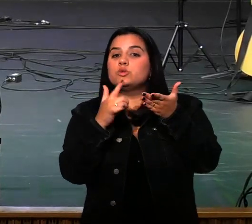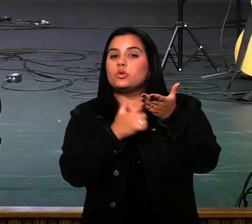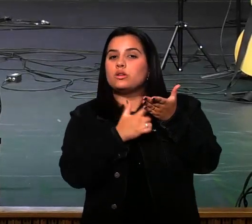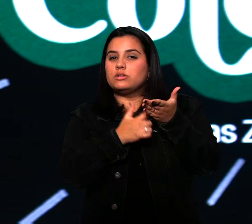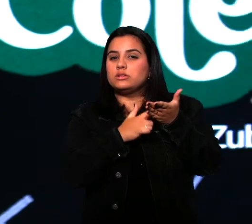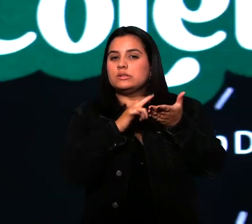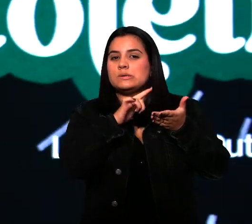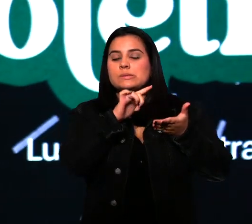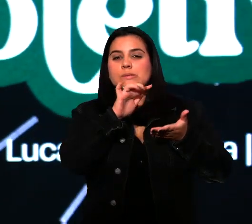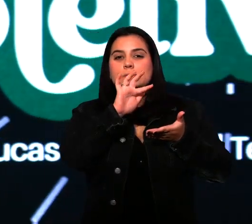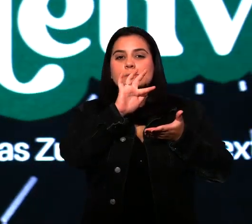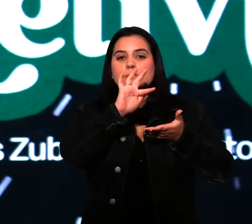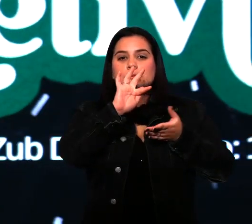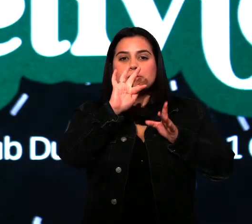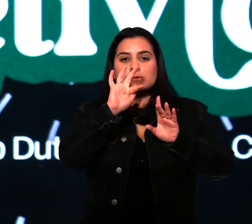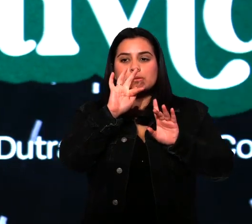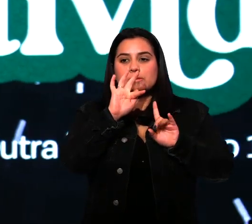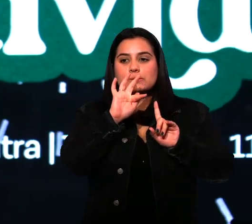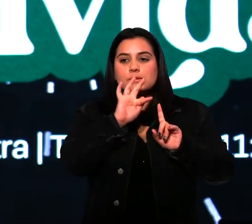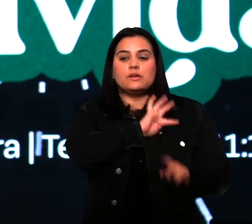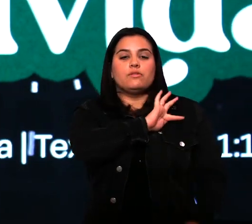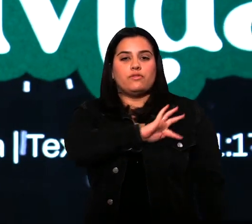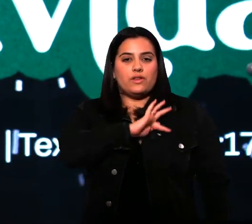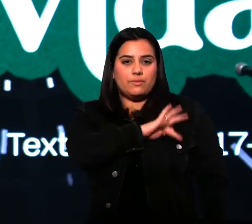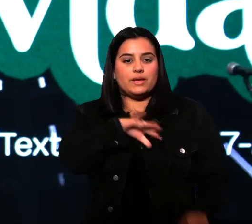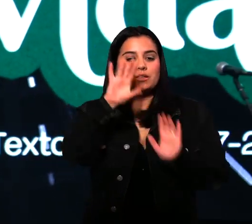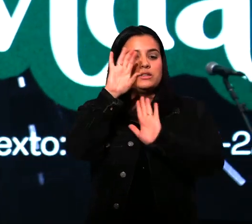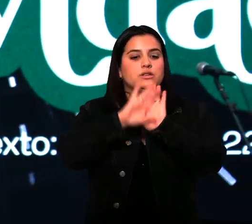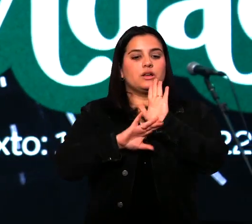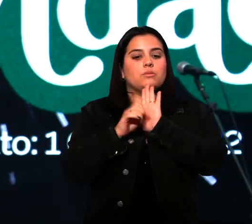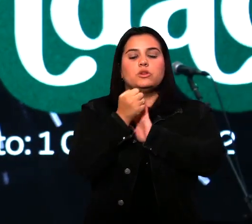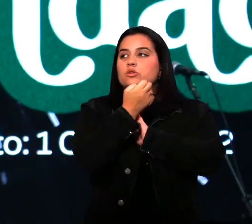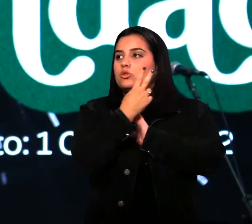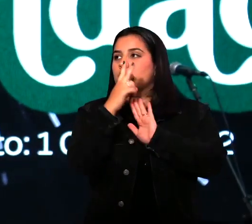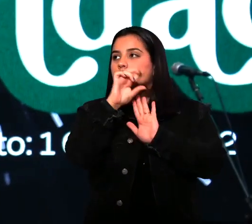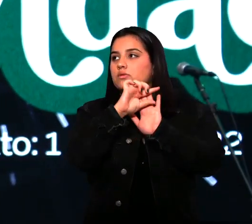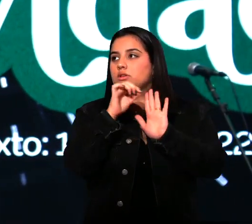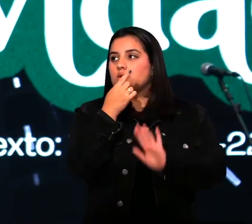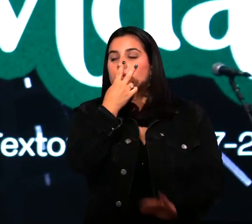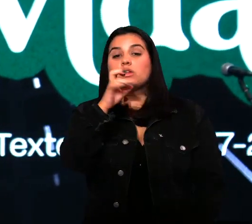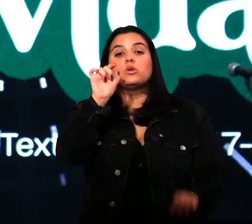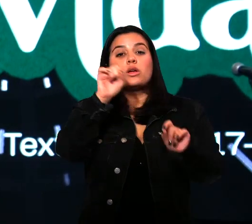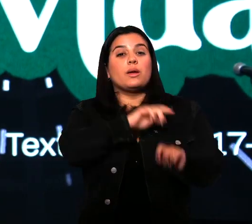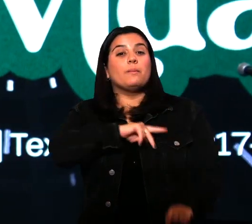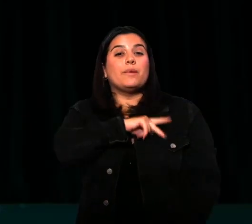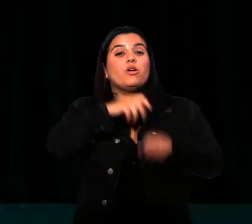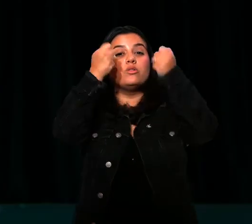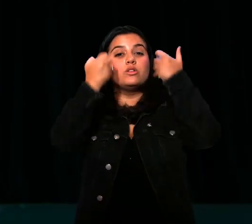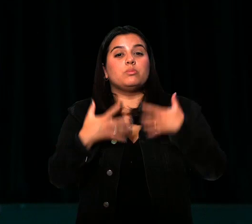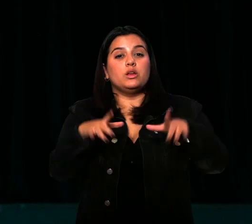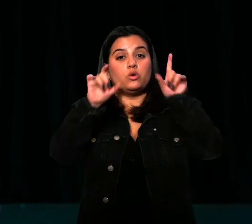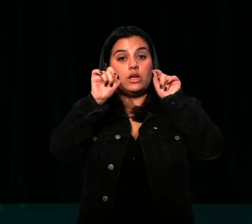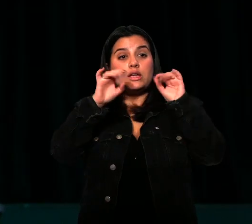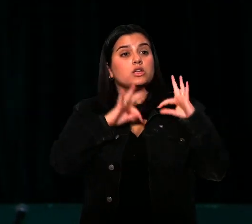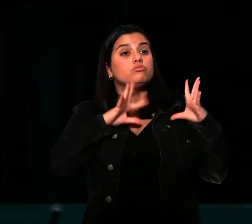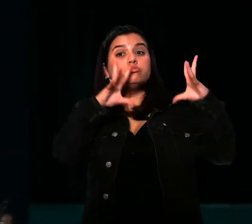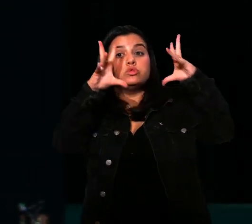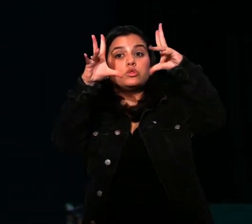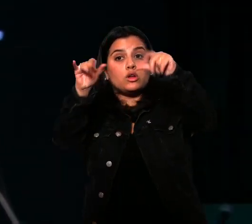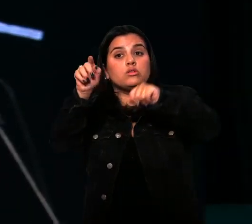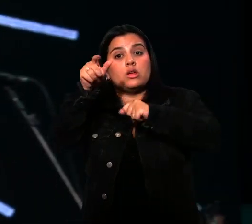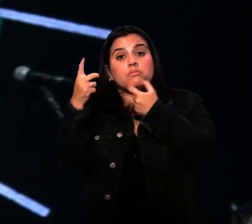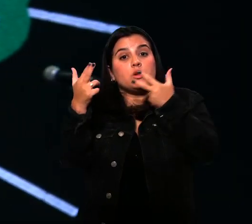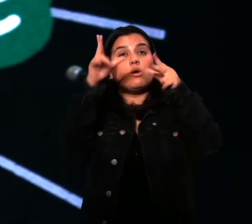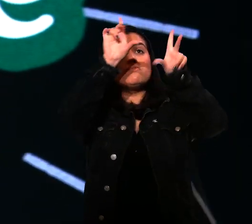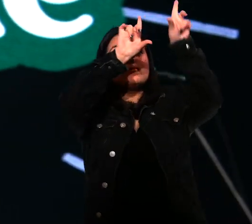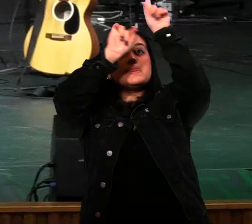mundo tenebroso, somos como estrelas que brilham, que iluminam. Agora, quando nós olhamos para o céu, nem todo